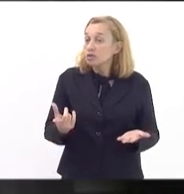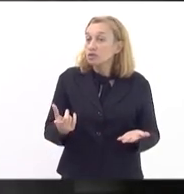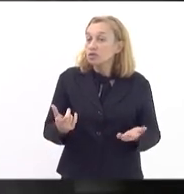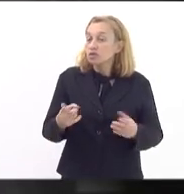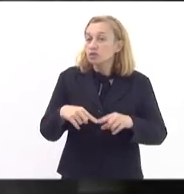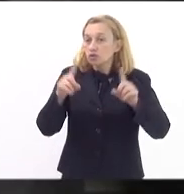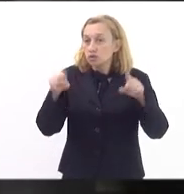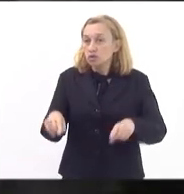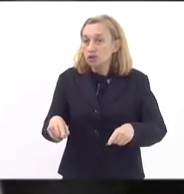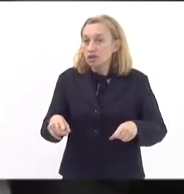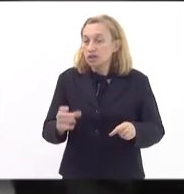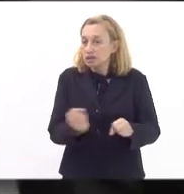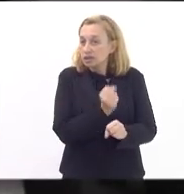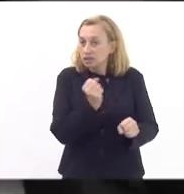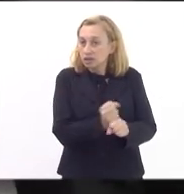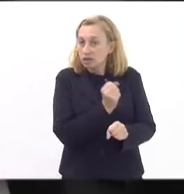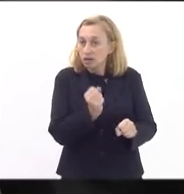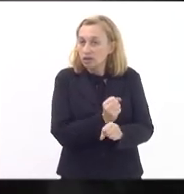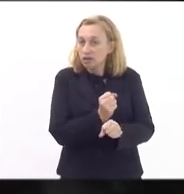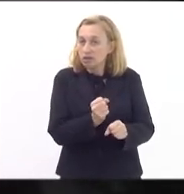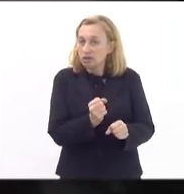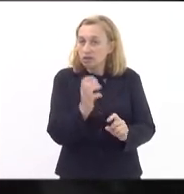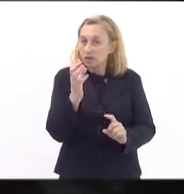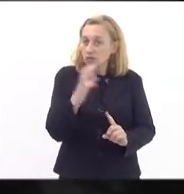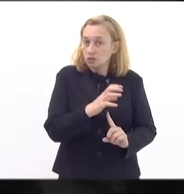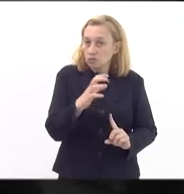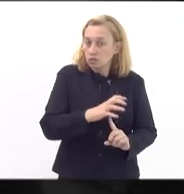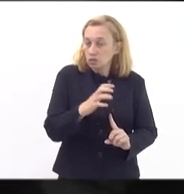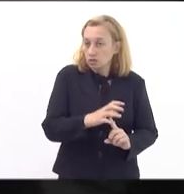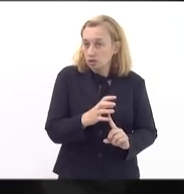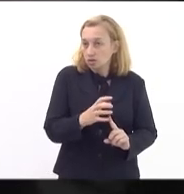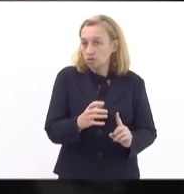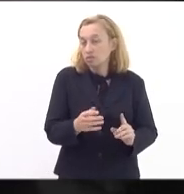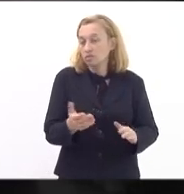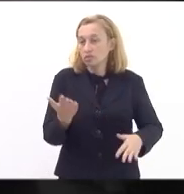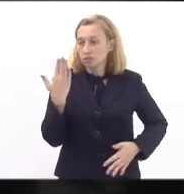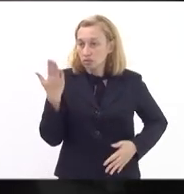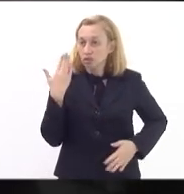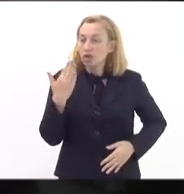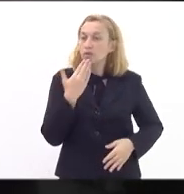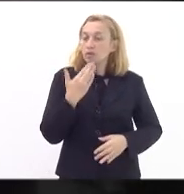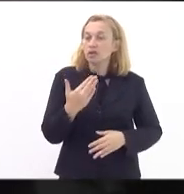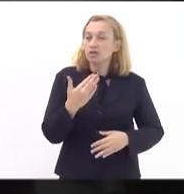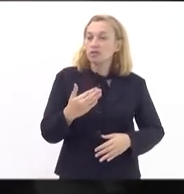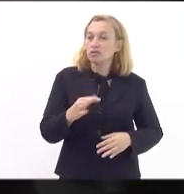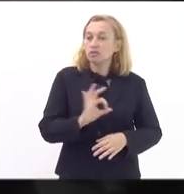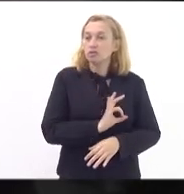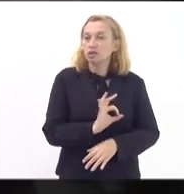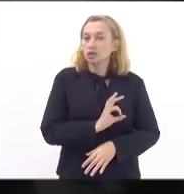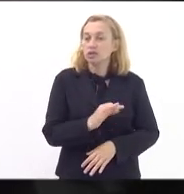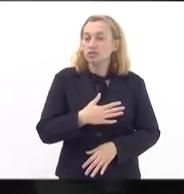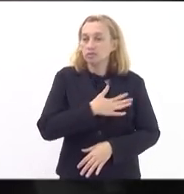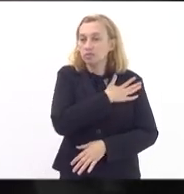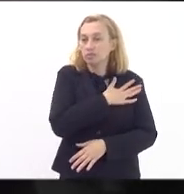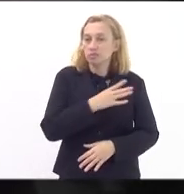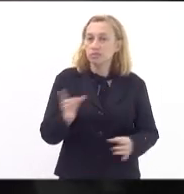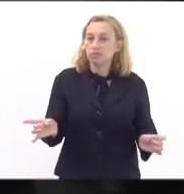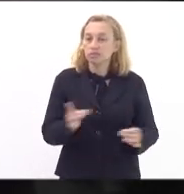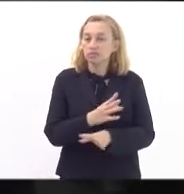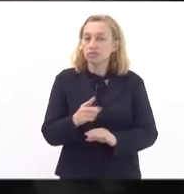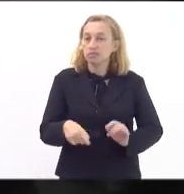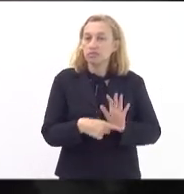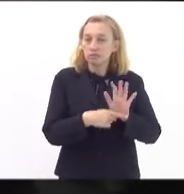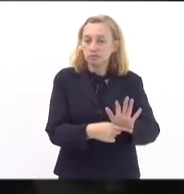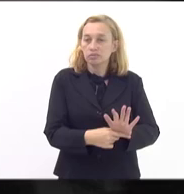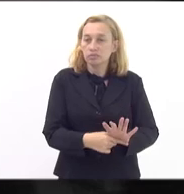funcionários estavam nessas obras eram ameaçados eram coagidos for solicitada a ajuda da Polícia Militar EA Polícia Militar prontamente